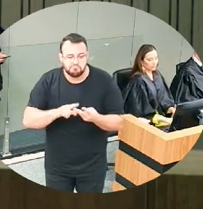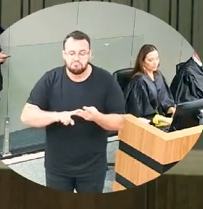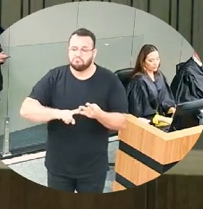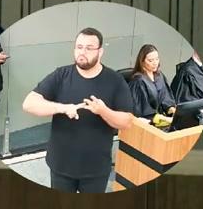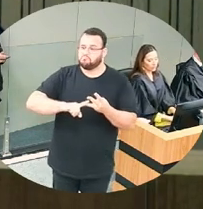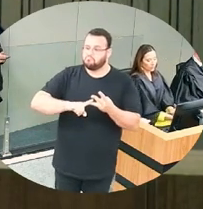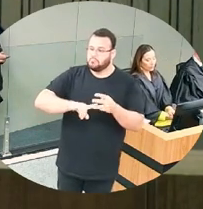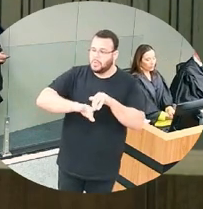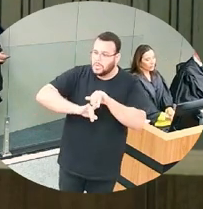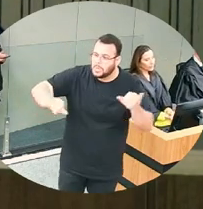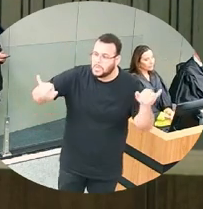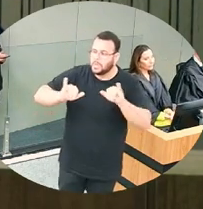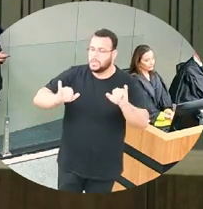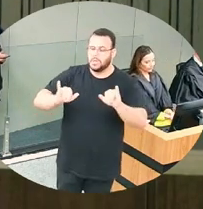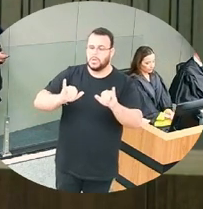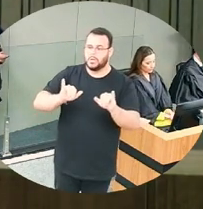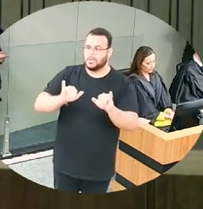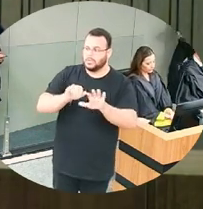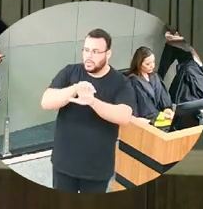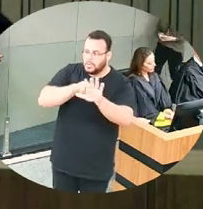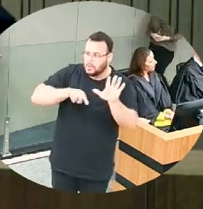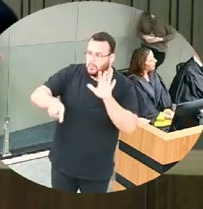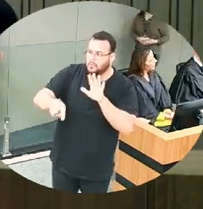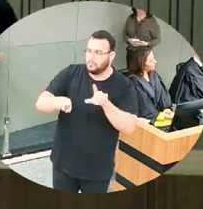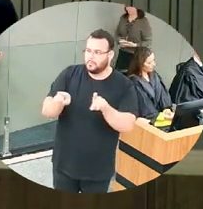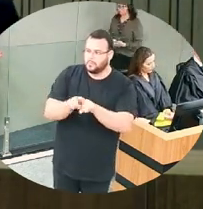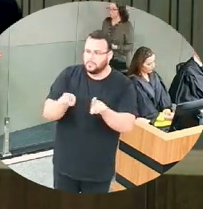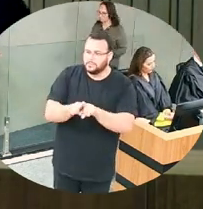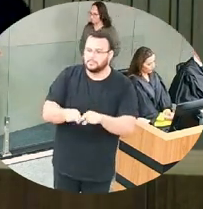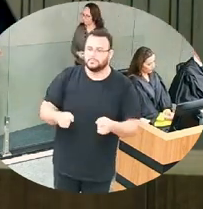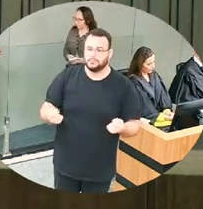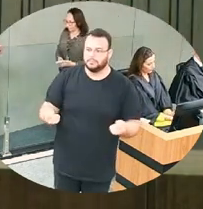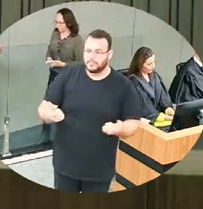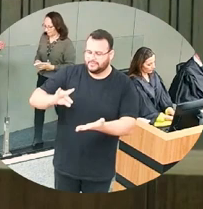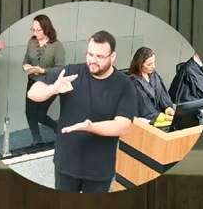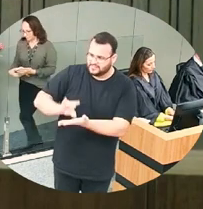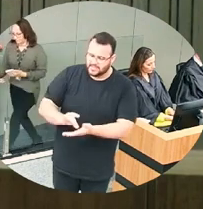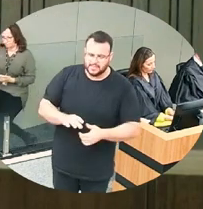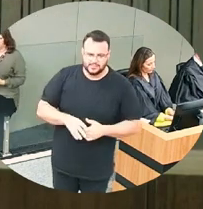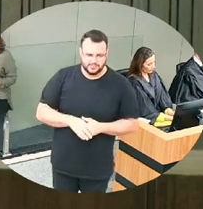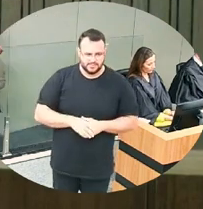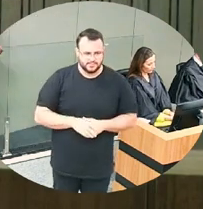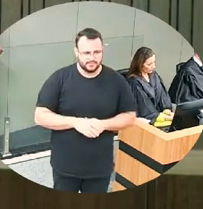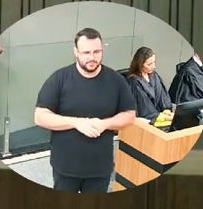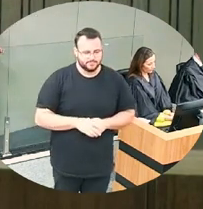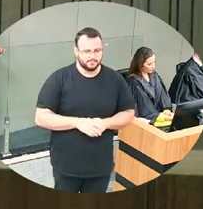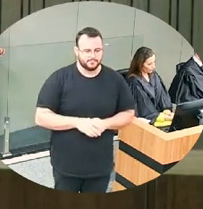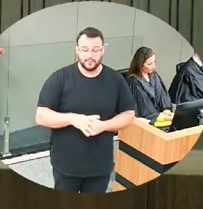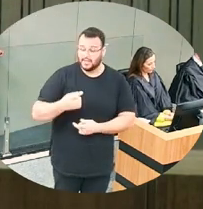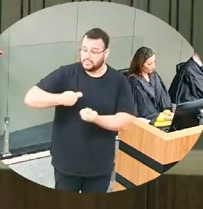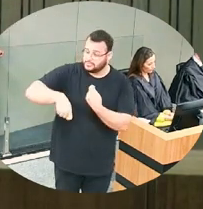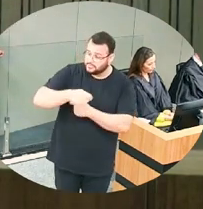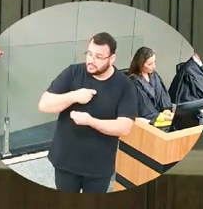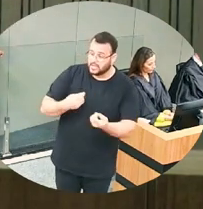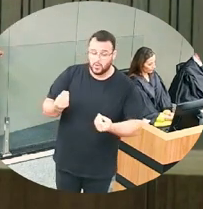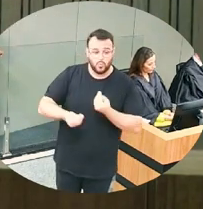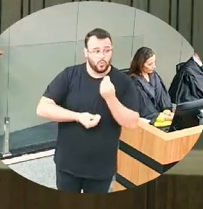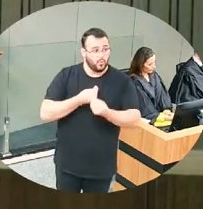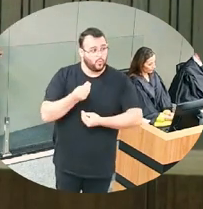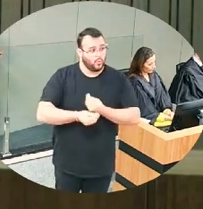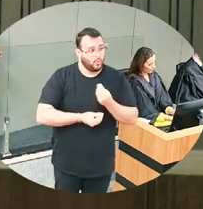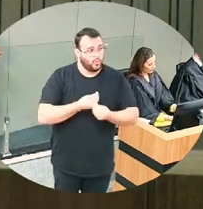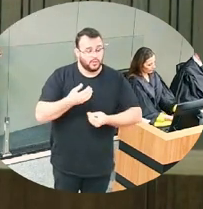publicidade a transparência e a eficiência como administrar